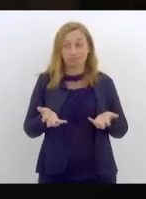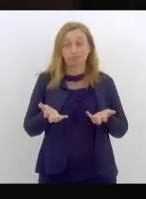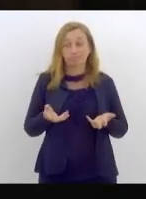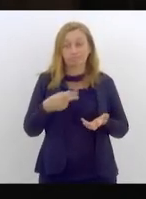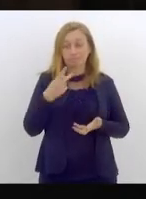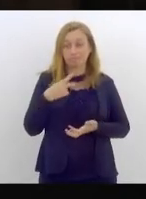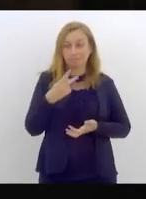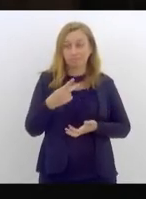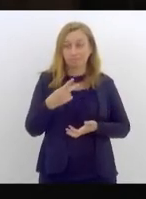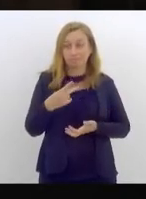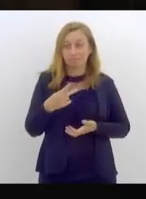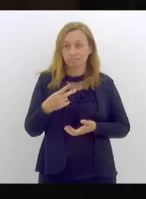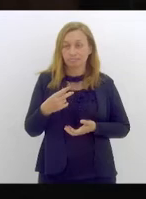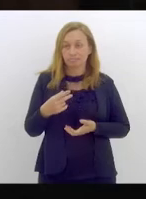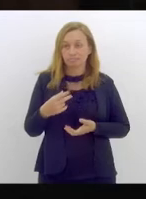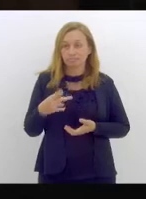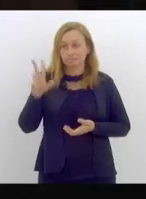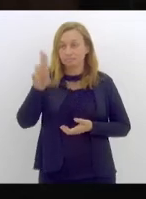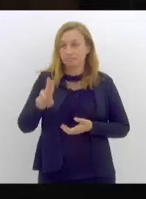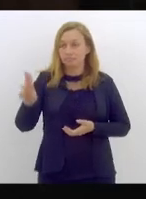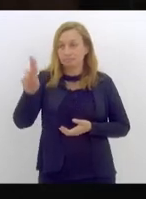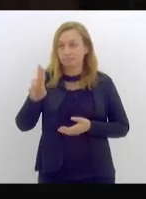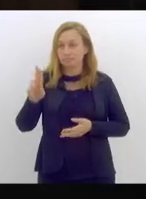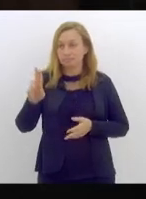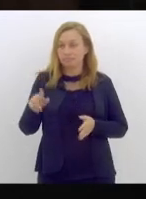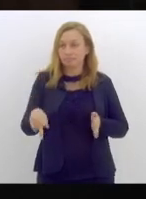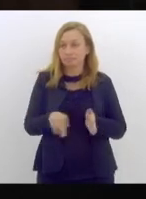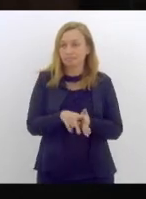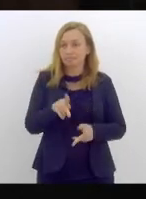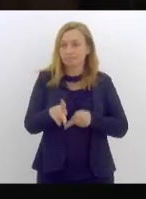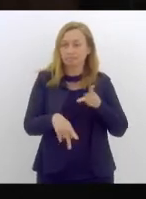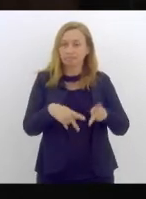ele queria fazer uma universidade para o povo